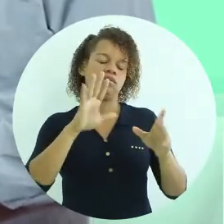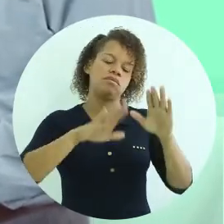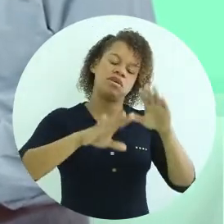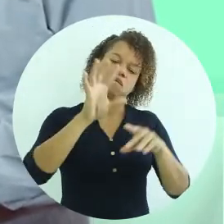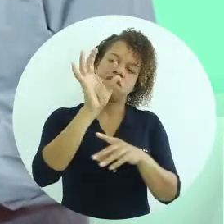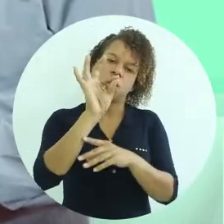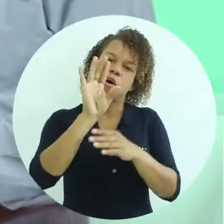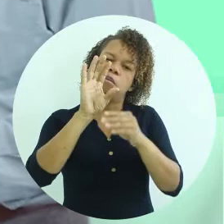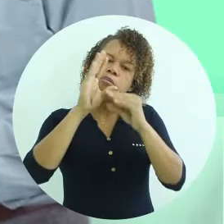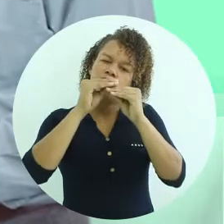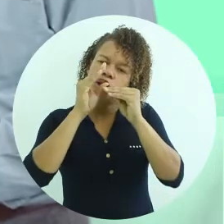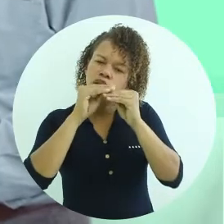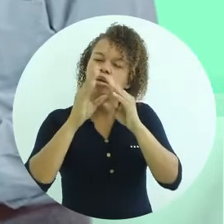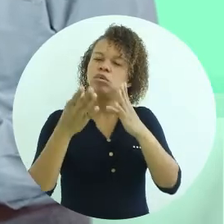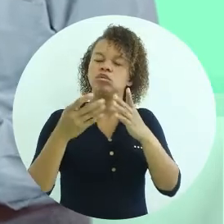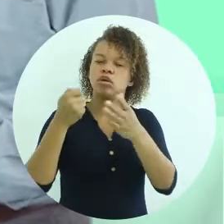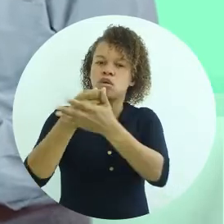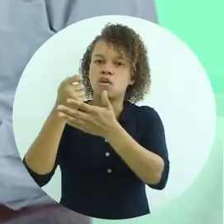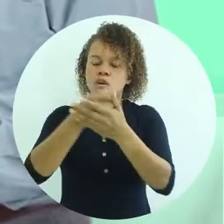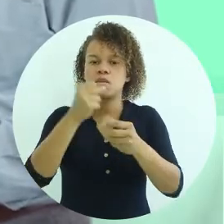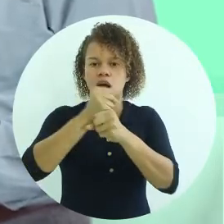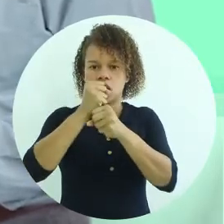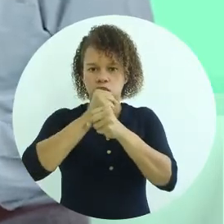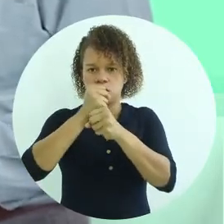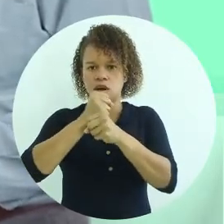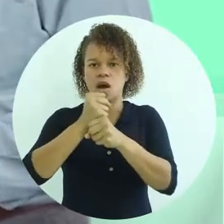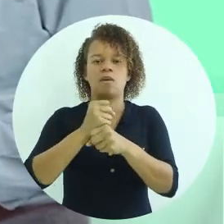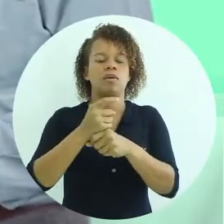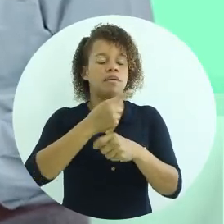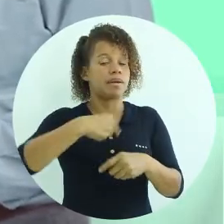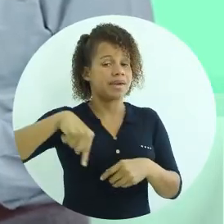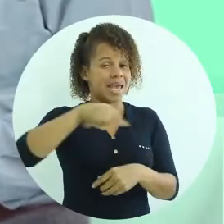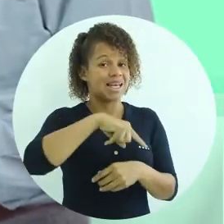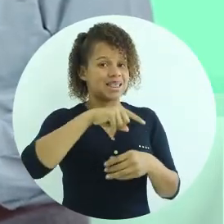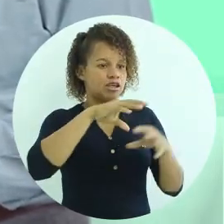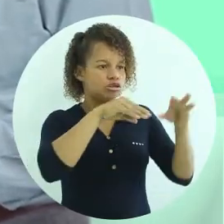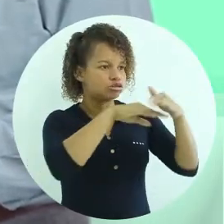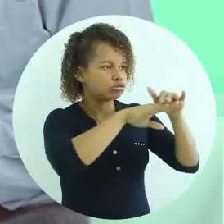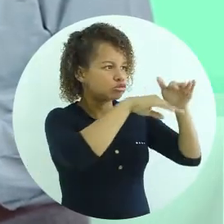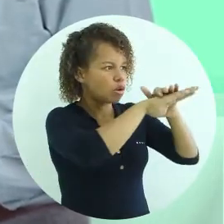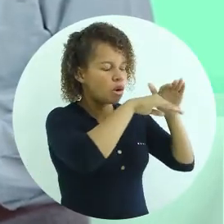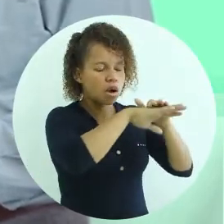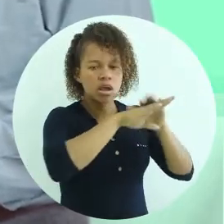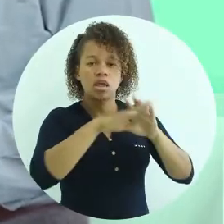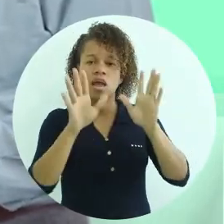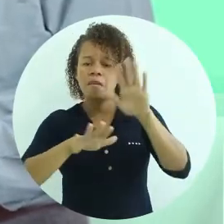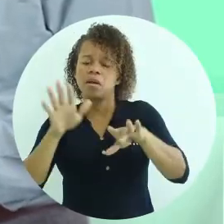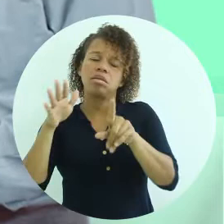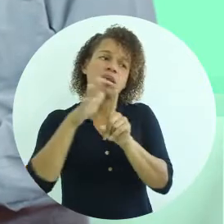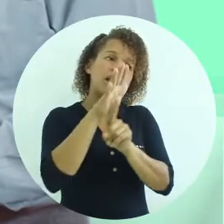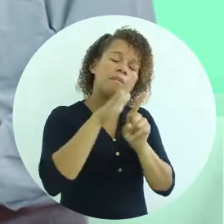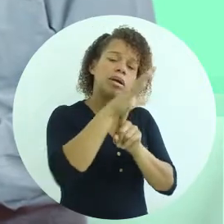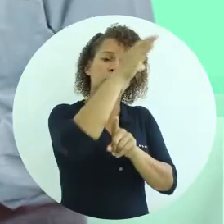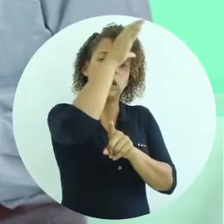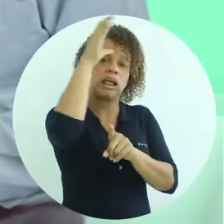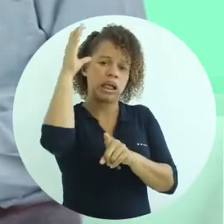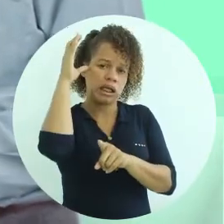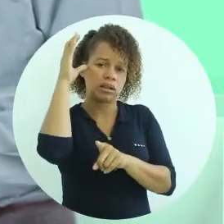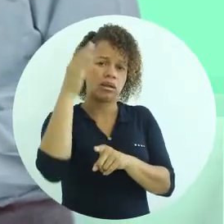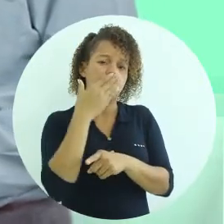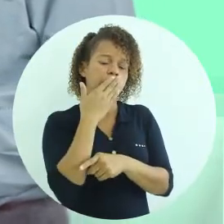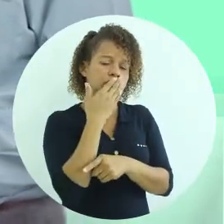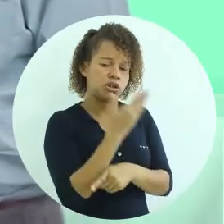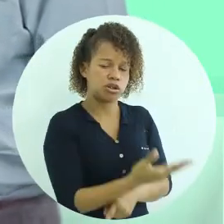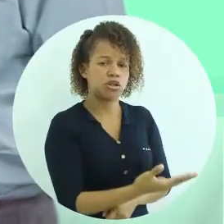né, de compras anualmente. E esse estoque ele é configurado de acordo com a demanda do cliente, né? O pedido ele é